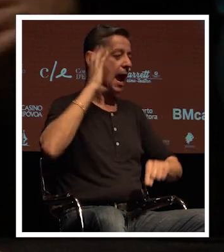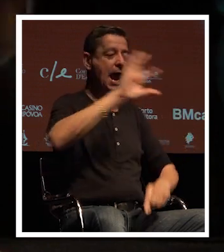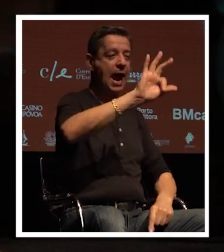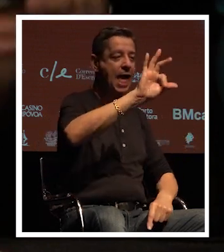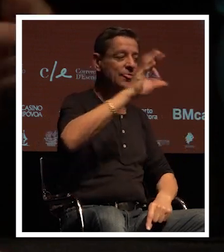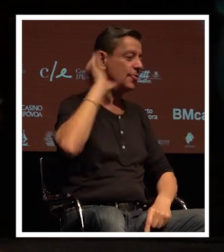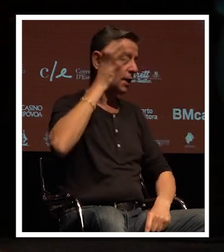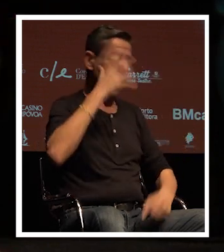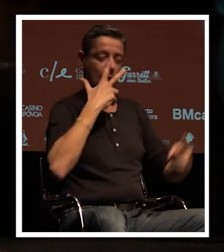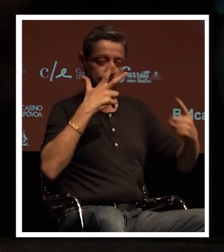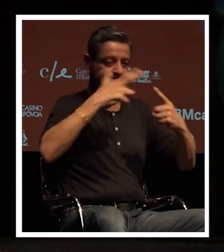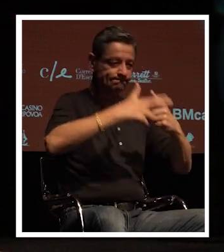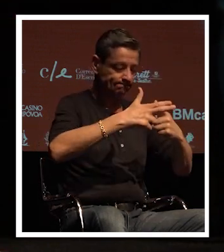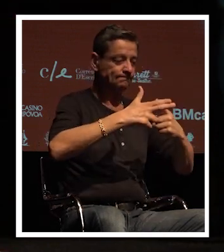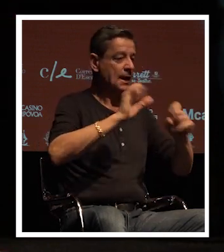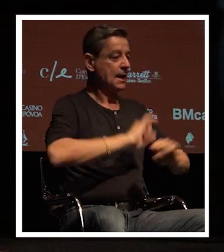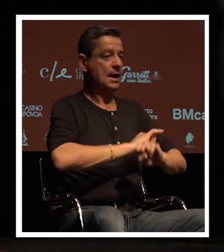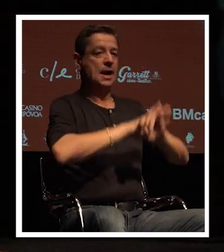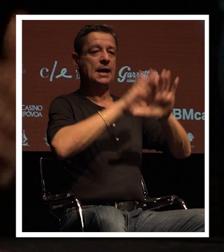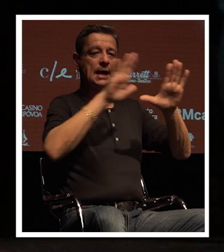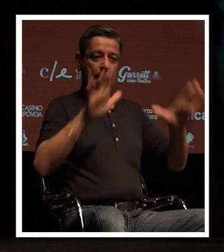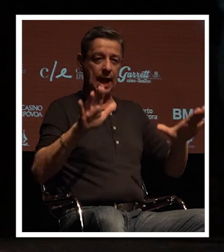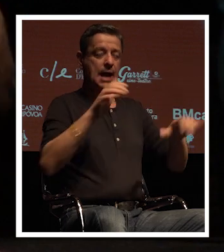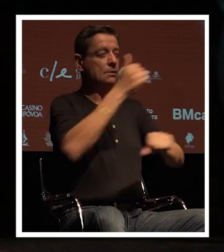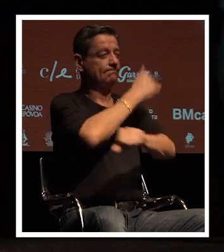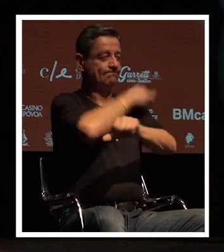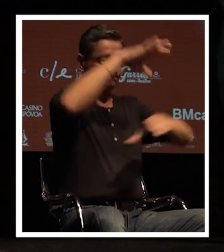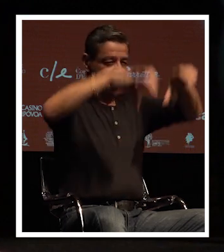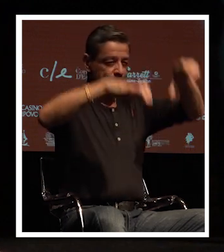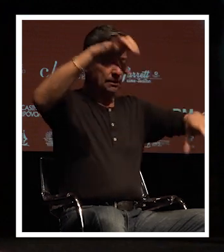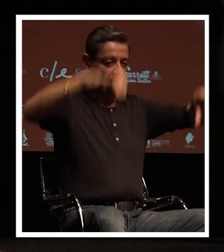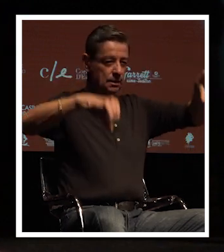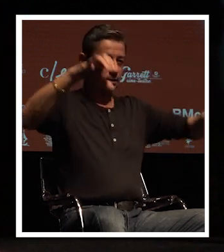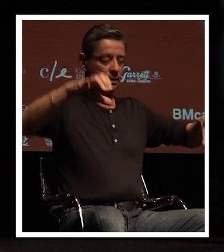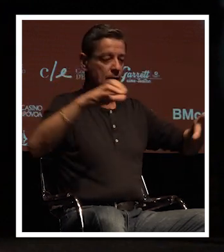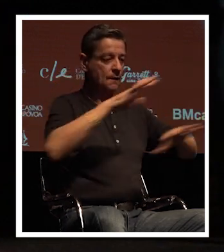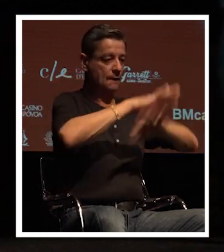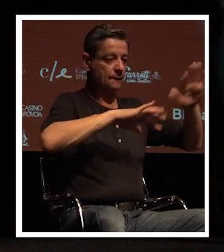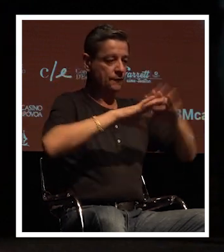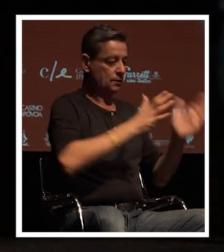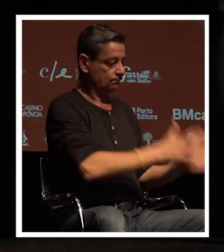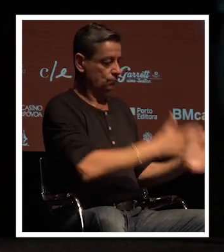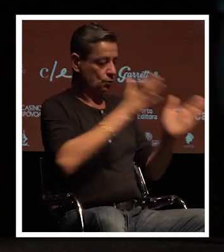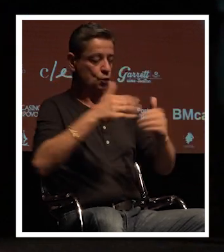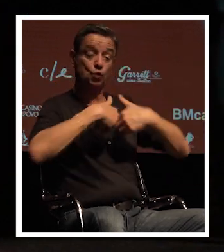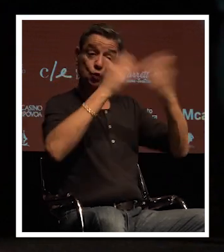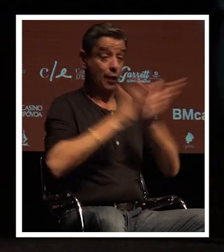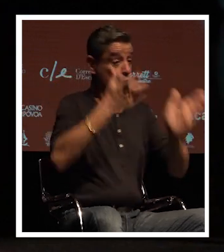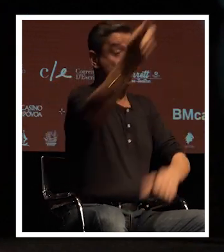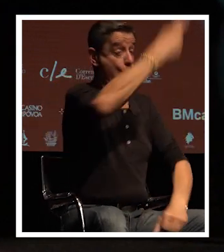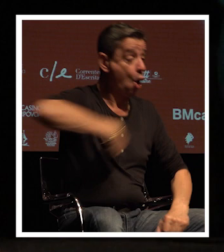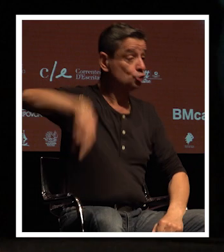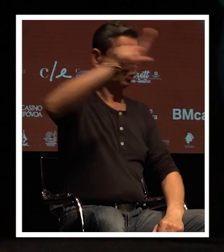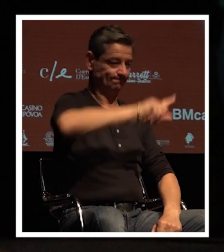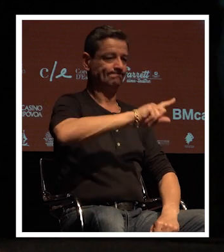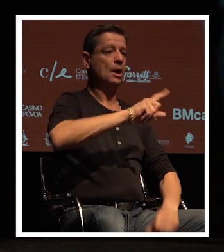Recreios para os intervalos e na Claro paz e pão habitação naturalmente fazia parte do do léxico de todos nós